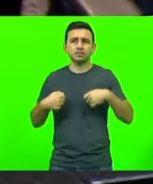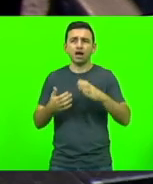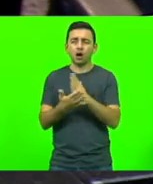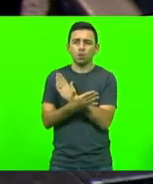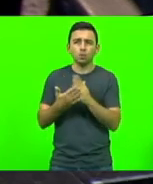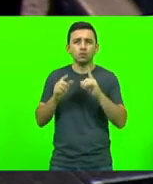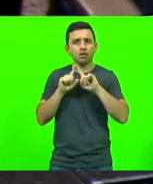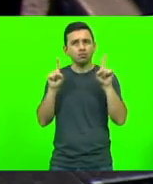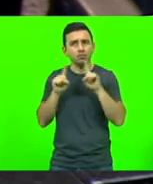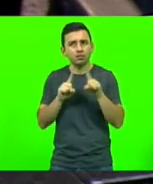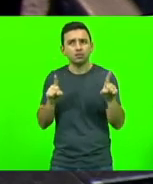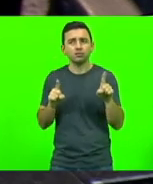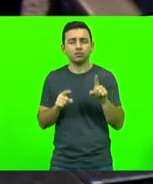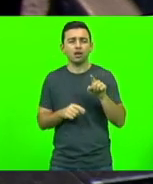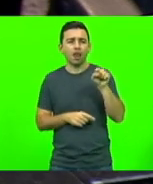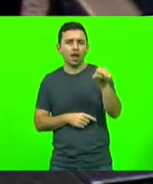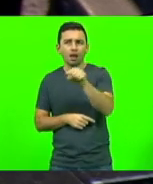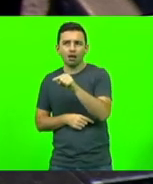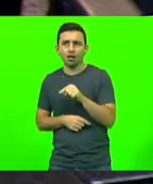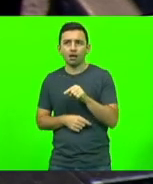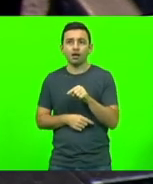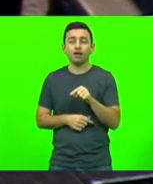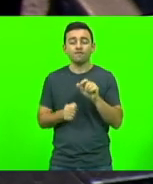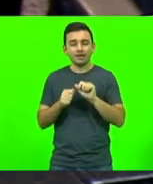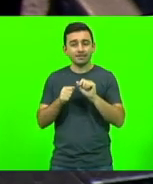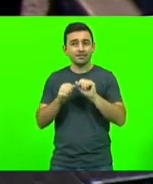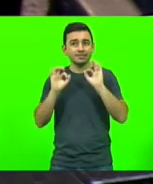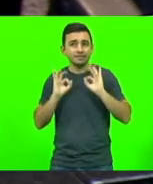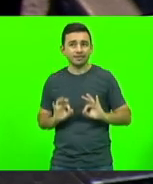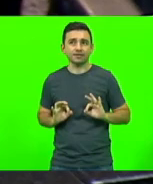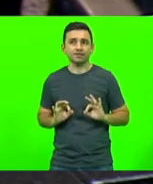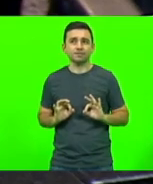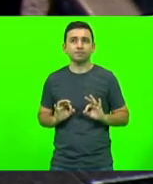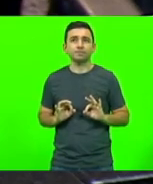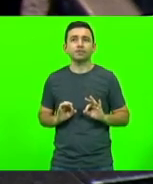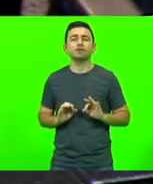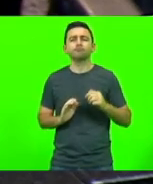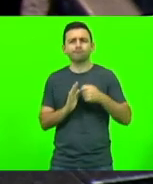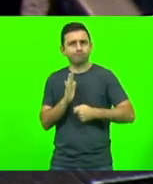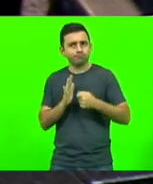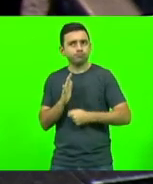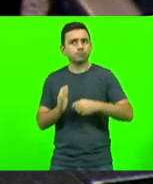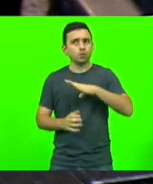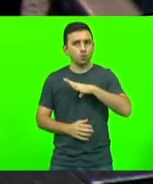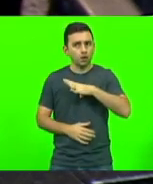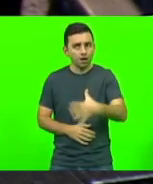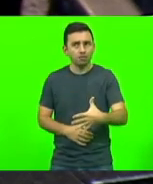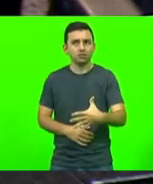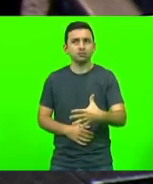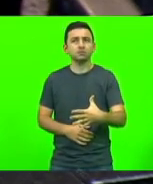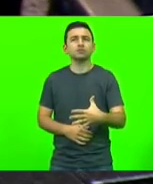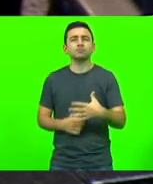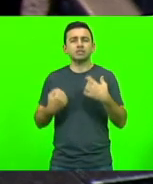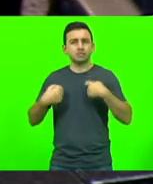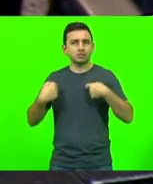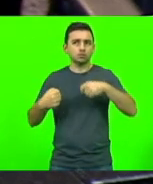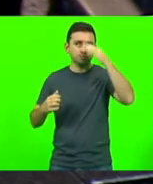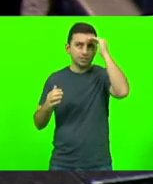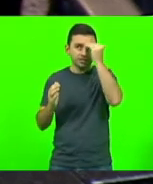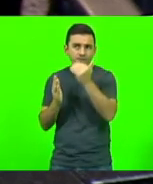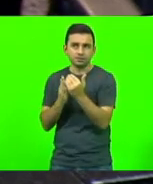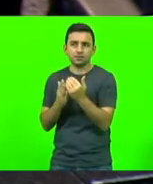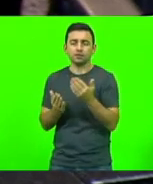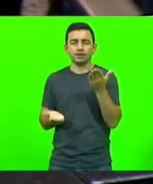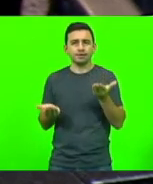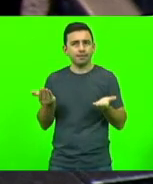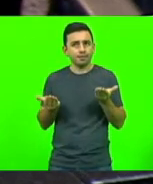críticas pontuais. Não, fazer o que é certo exige coragem, exige sim obedecer ao bom